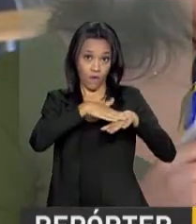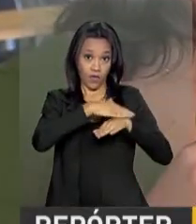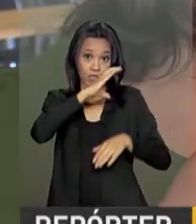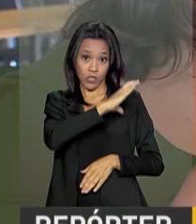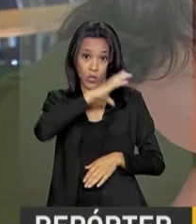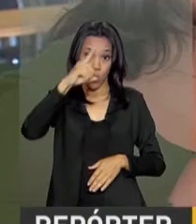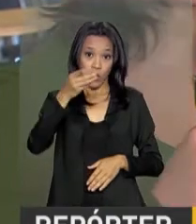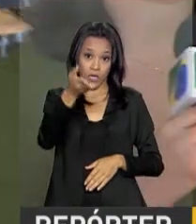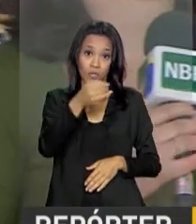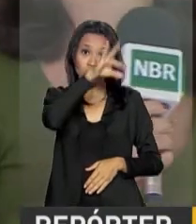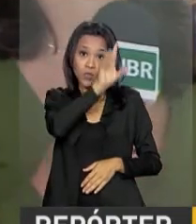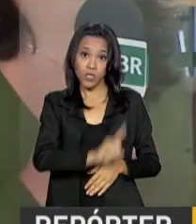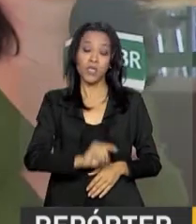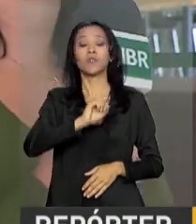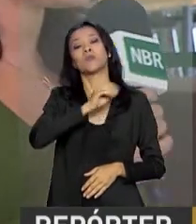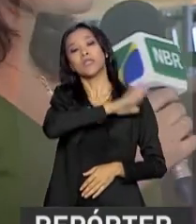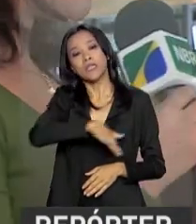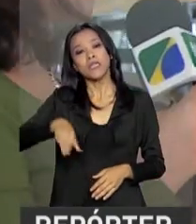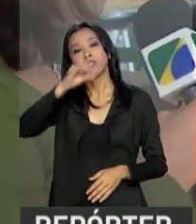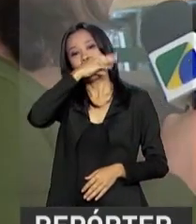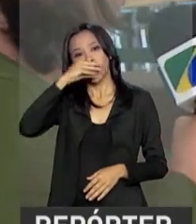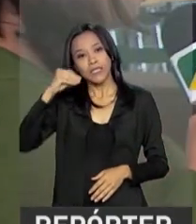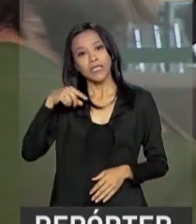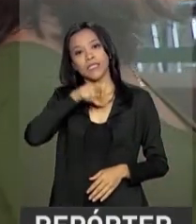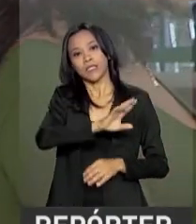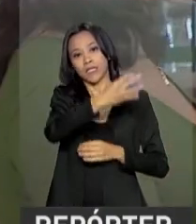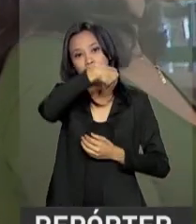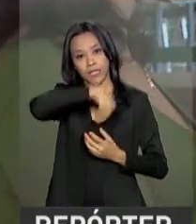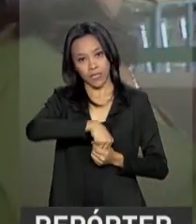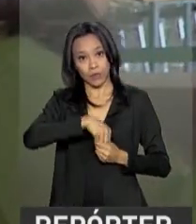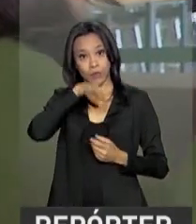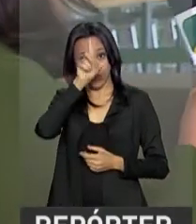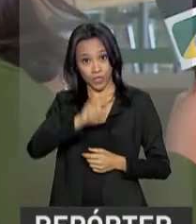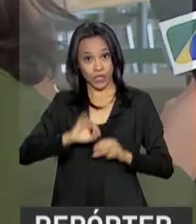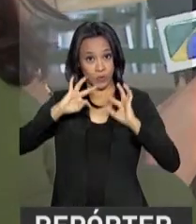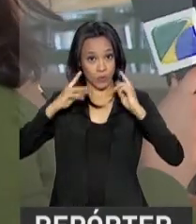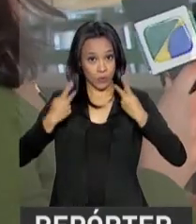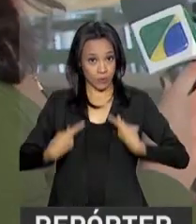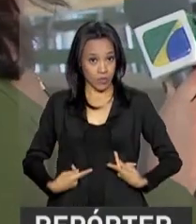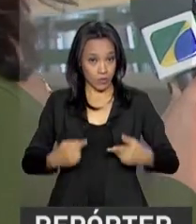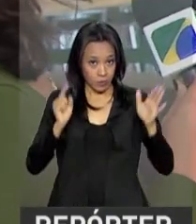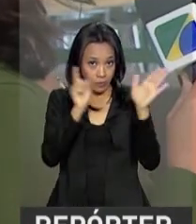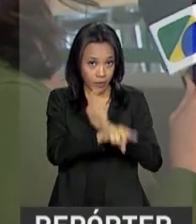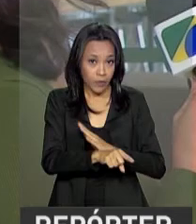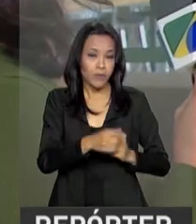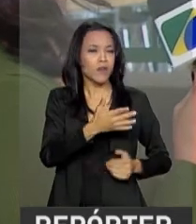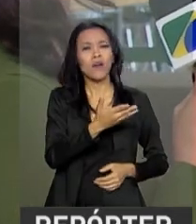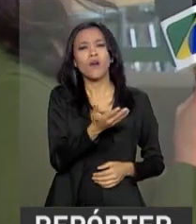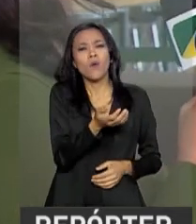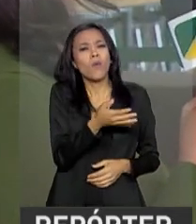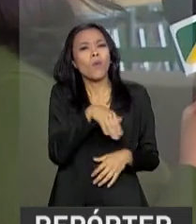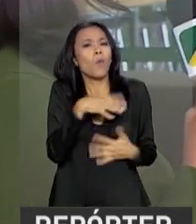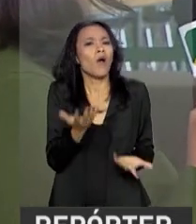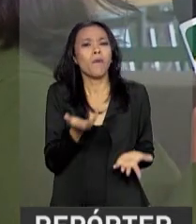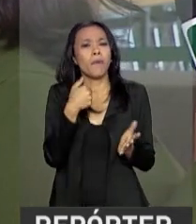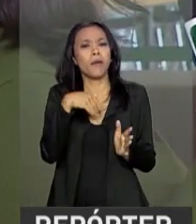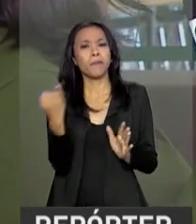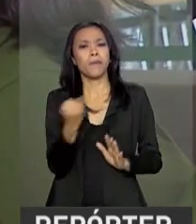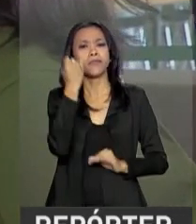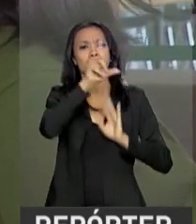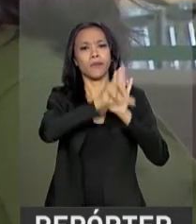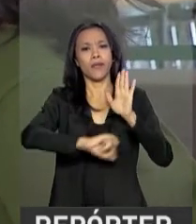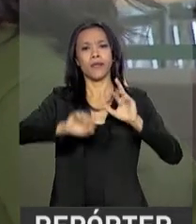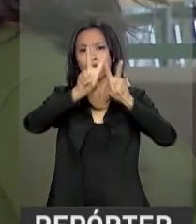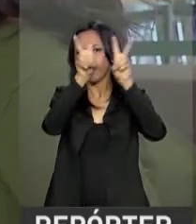dos direitos da criança e do adolescente do Ministério dos Direitos Humanos, Inajara Oliveira. Inajara, qual a importância de uma lei que fale especificamente